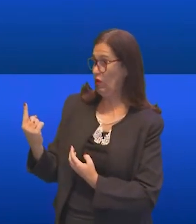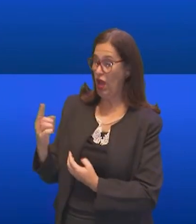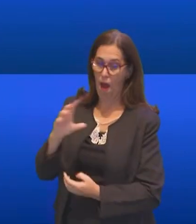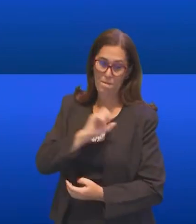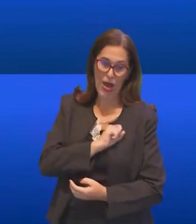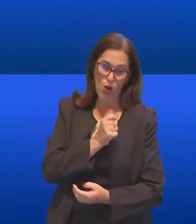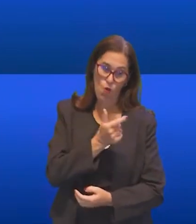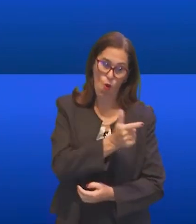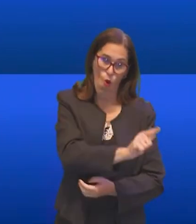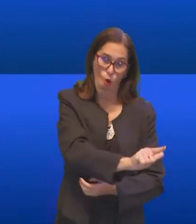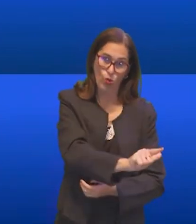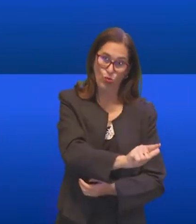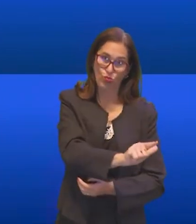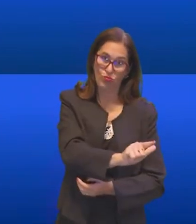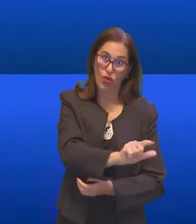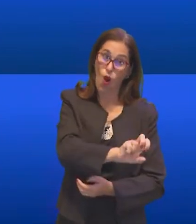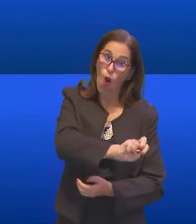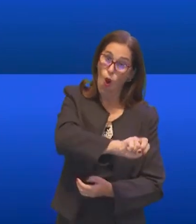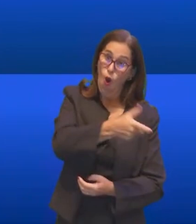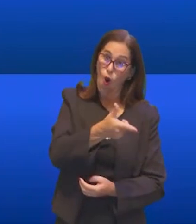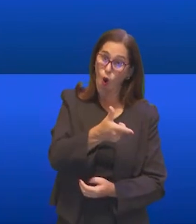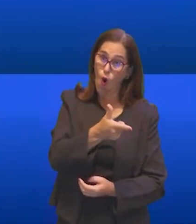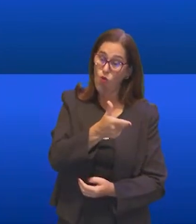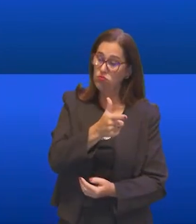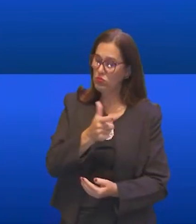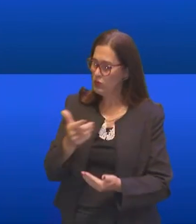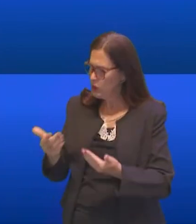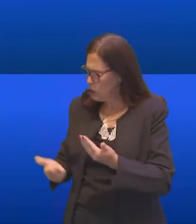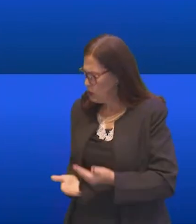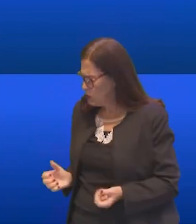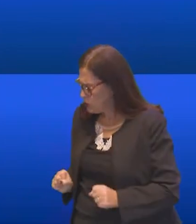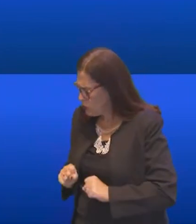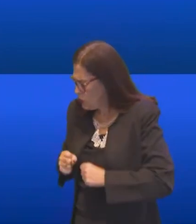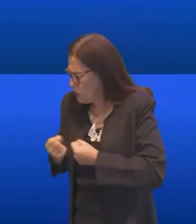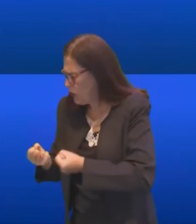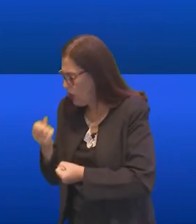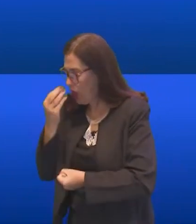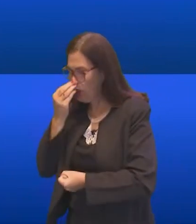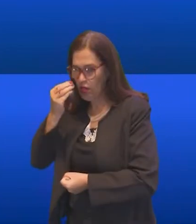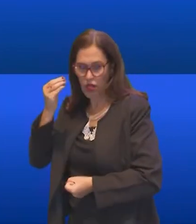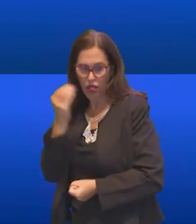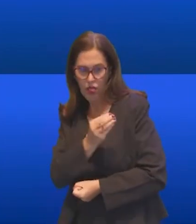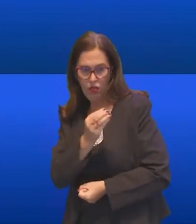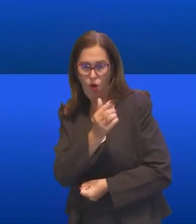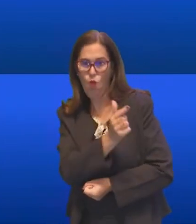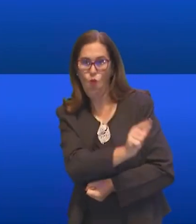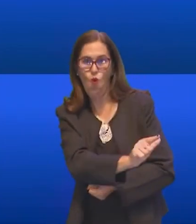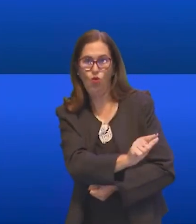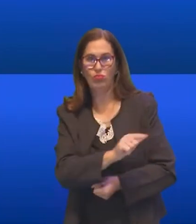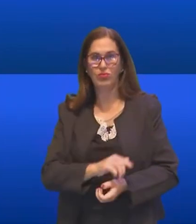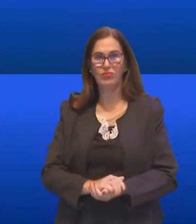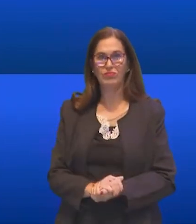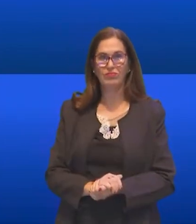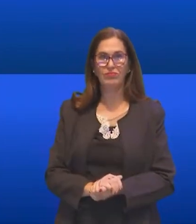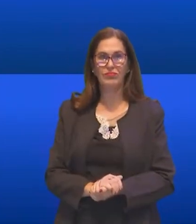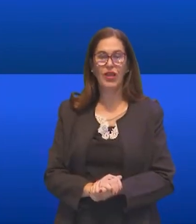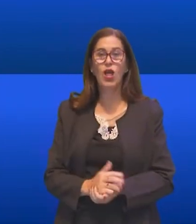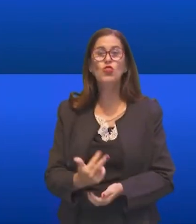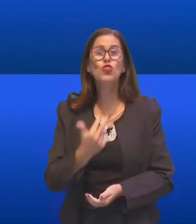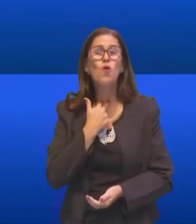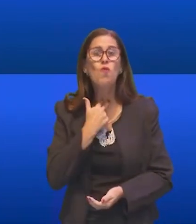ao outro, ou se devotará a um e desprezará ao outro. Não